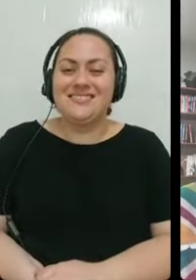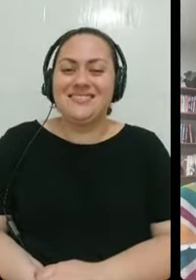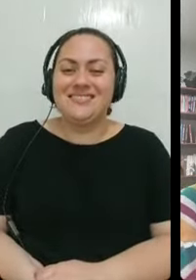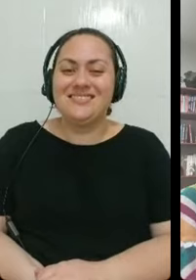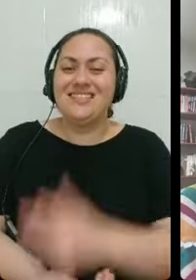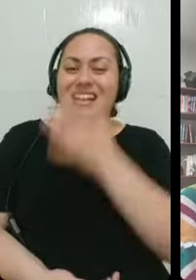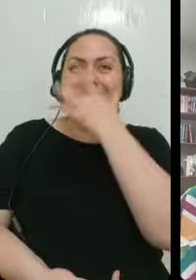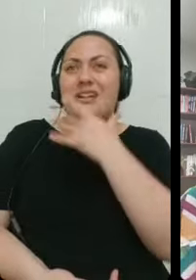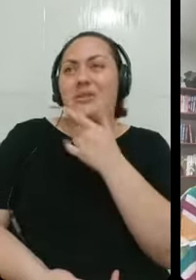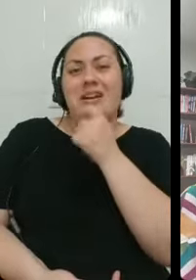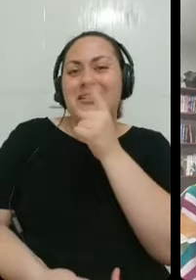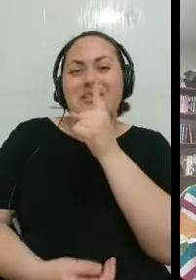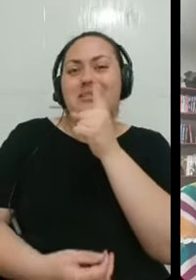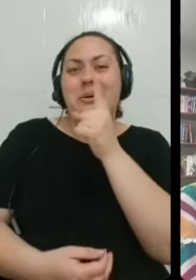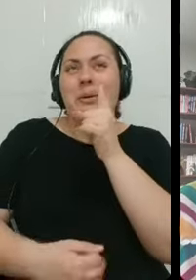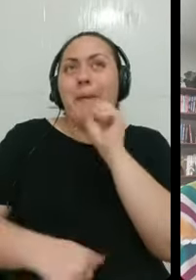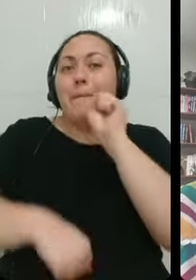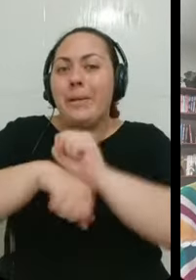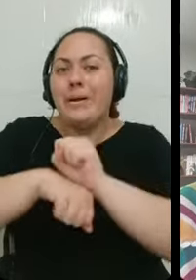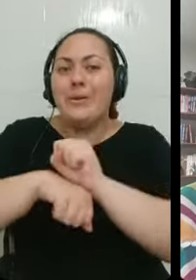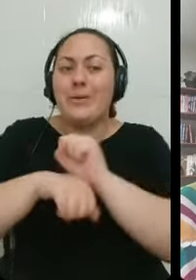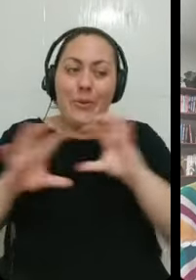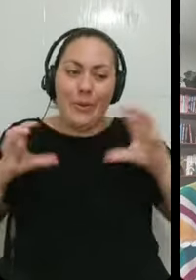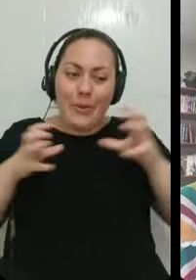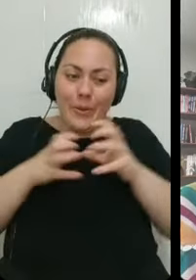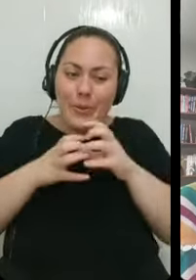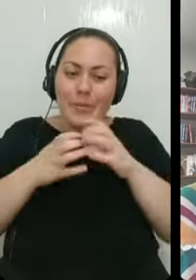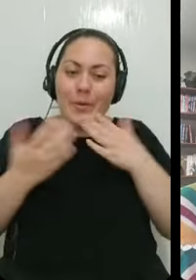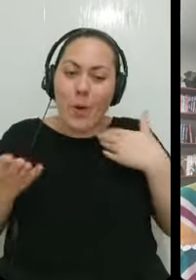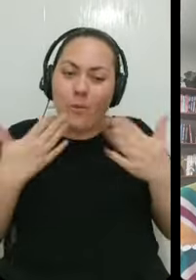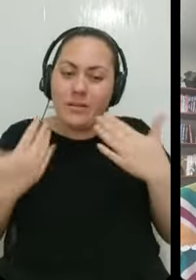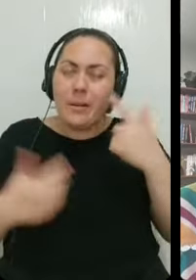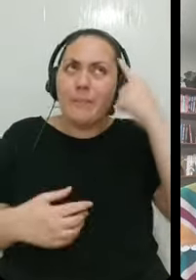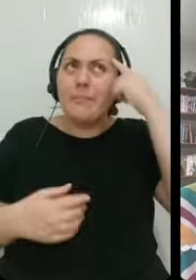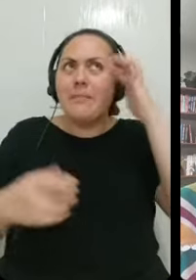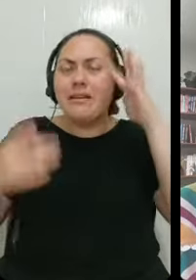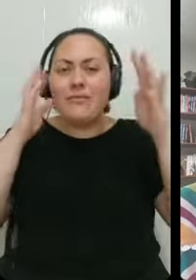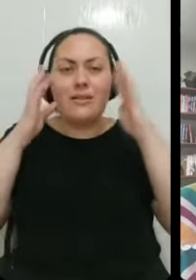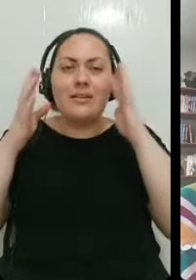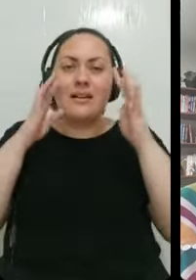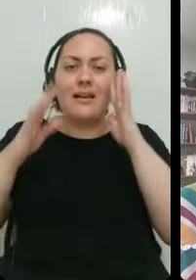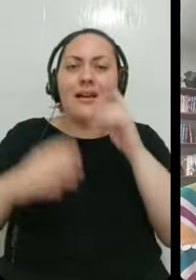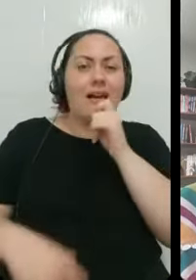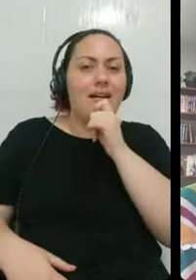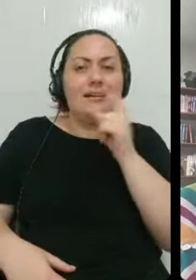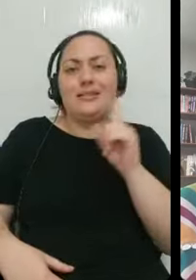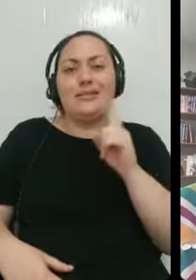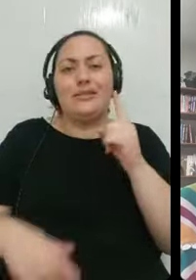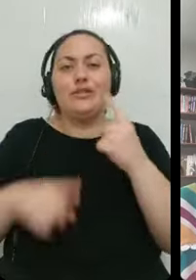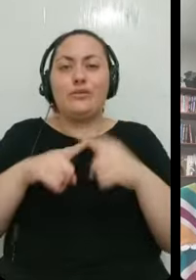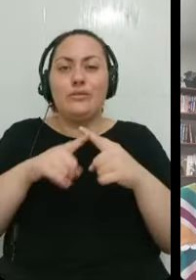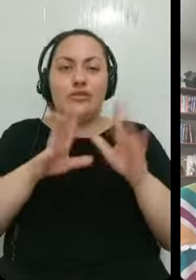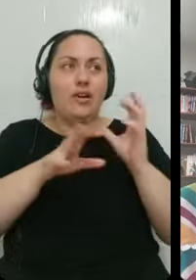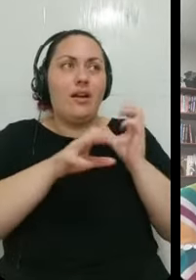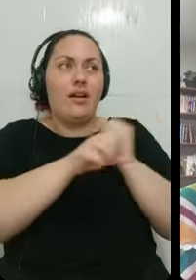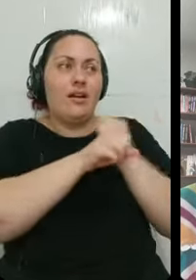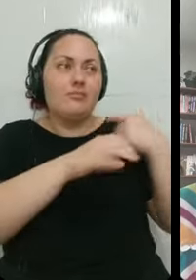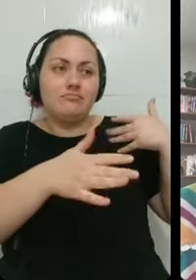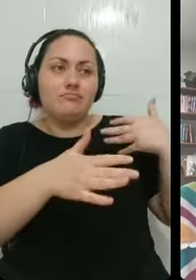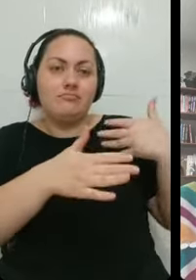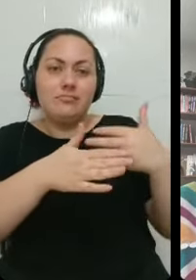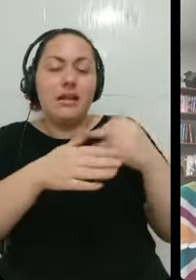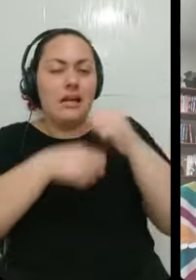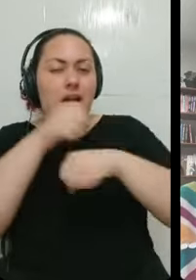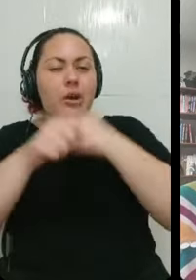Acho que a gente não parou ainda para, enquanto grupo, né, fazer a reflexão do caminho percorrido pelo programa. Acho que ano que vem nós vamos fazer isso,